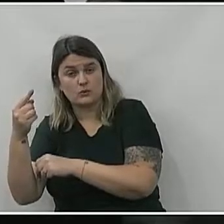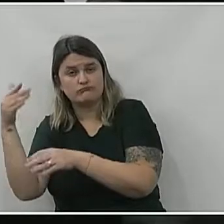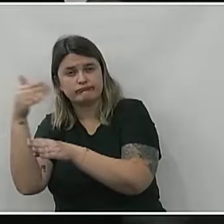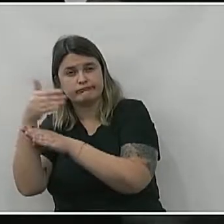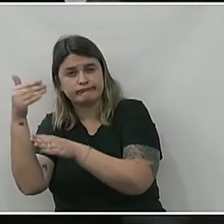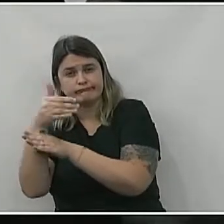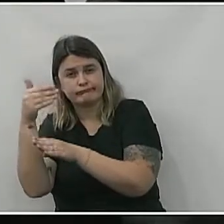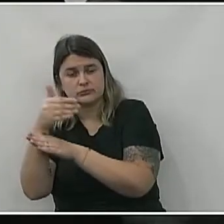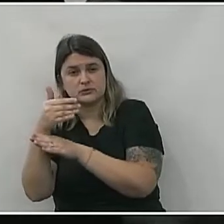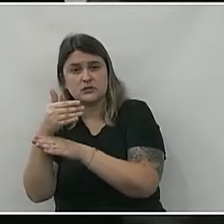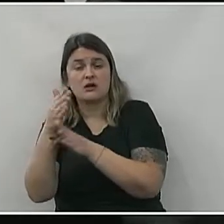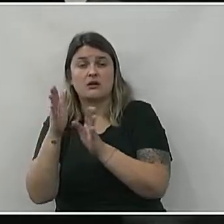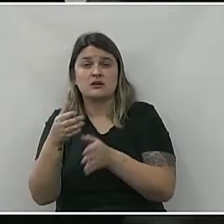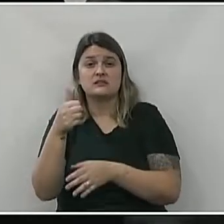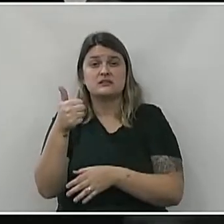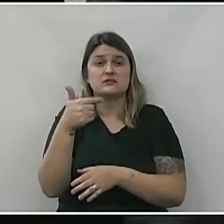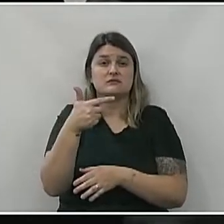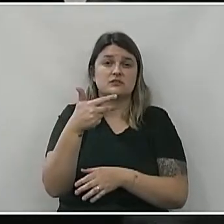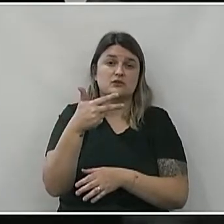passageiros equivalentes,